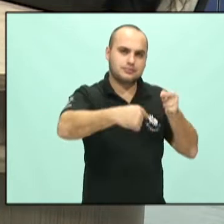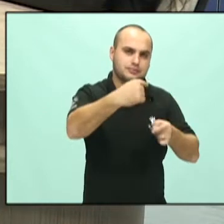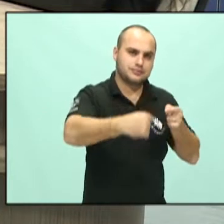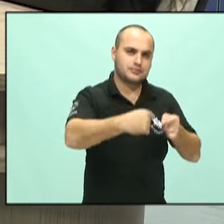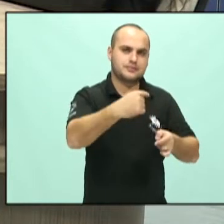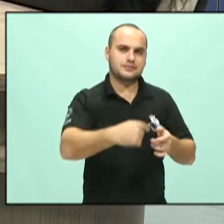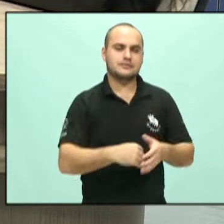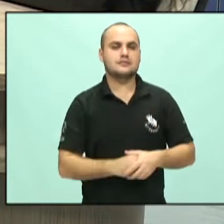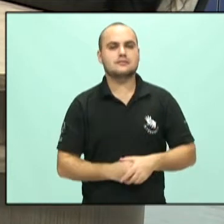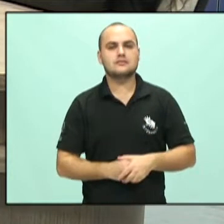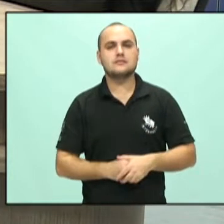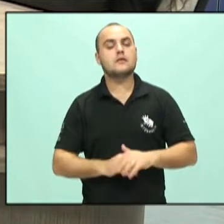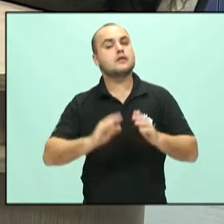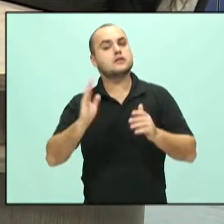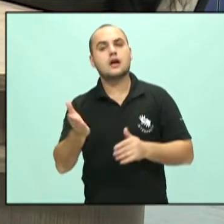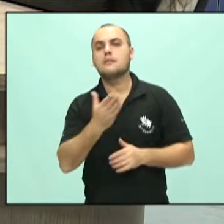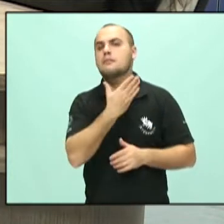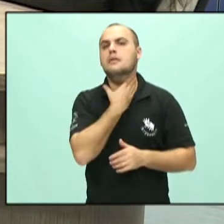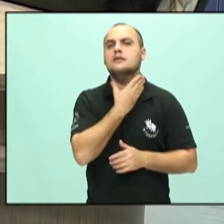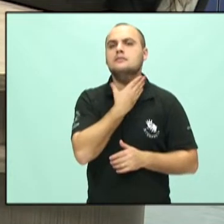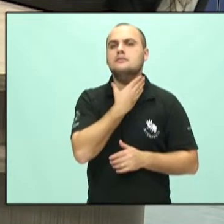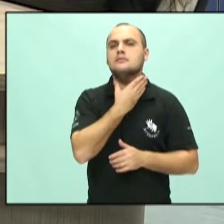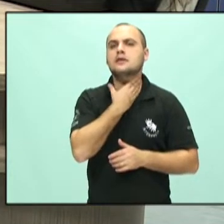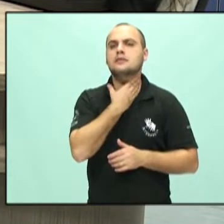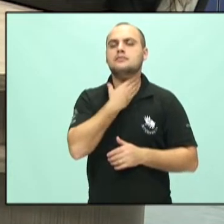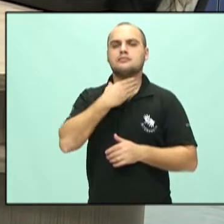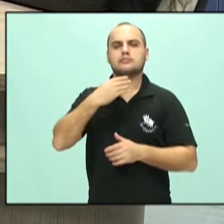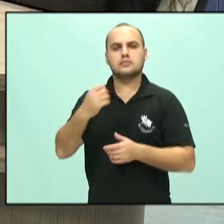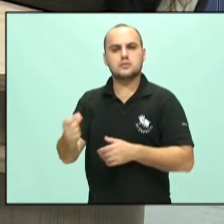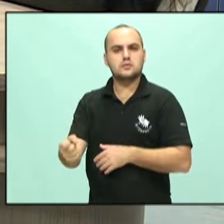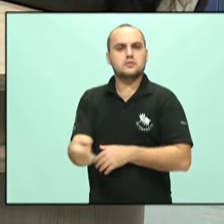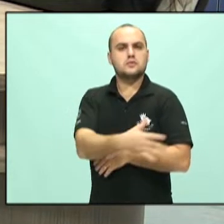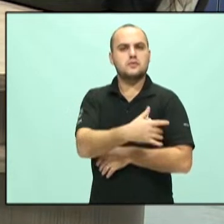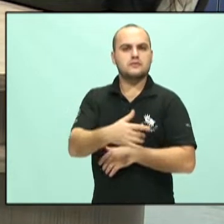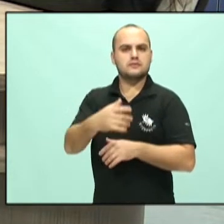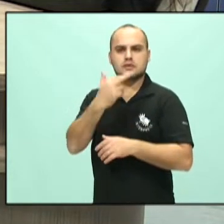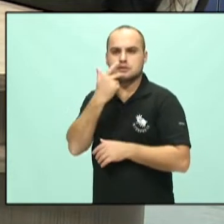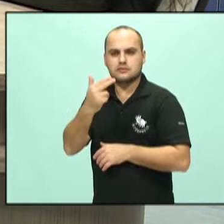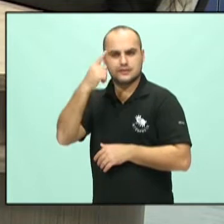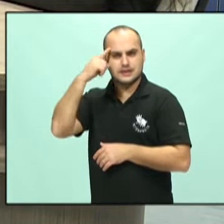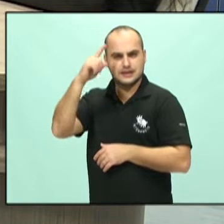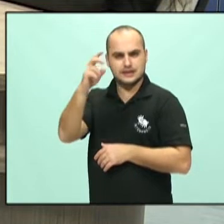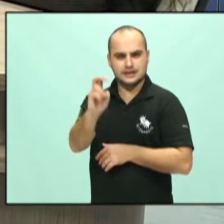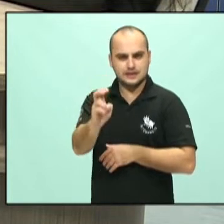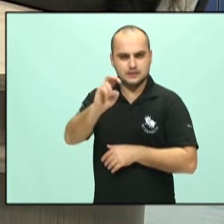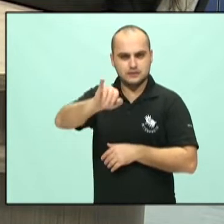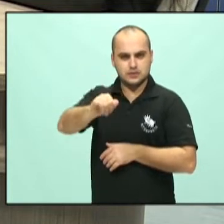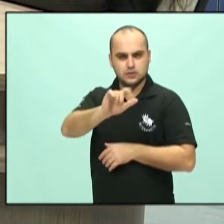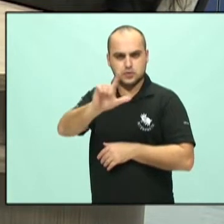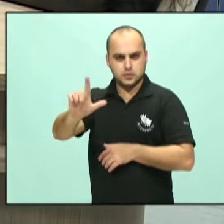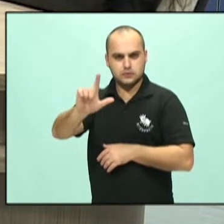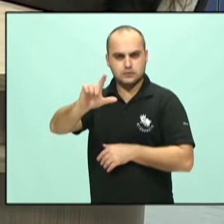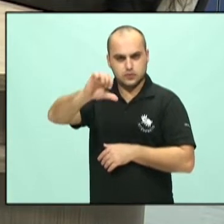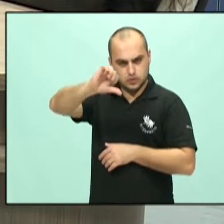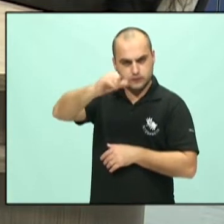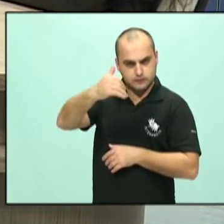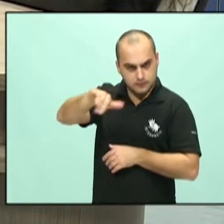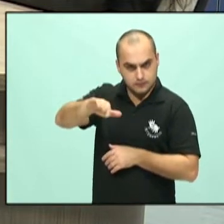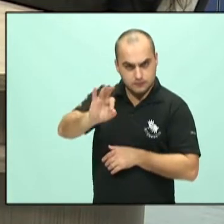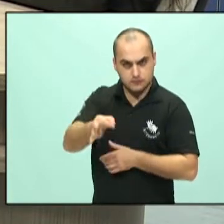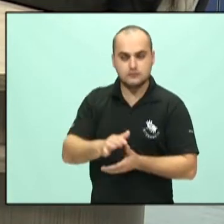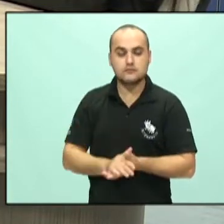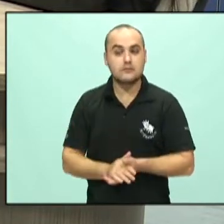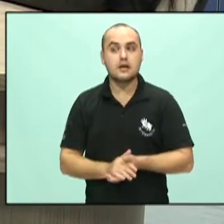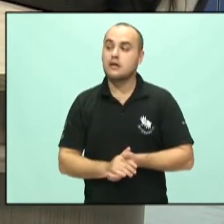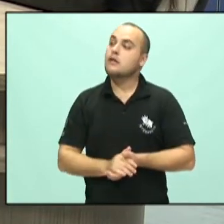bate-papo com Expoente. Novos modelos de trabalho e empreendedorismo, dia 5 de julho, 9h30. É bem interessante essa palestra,